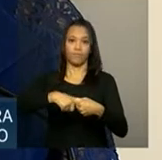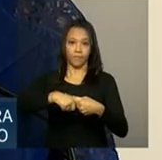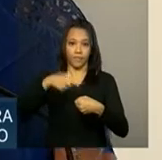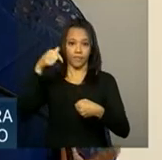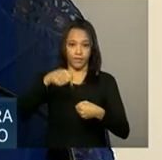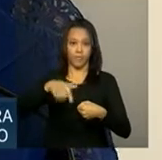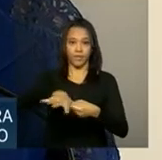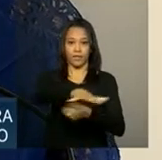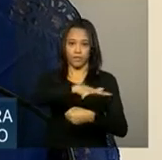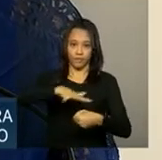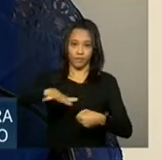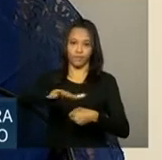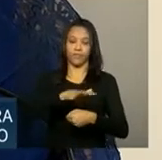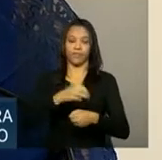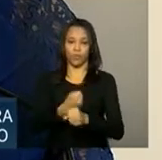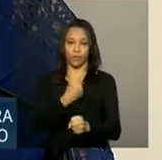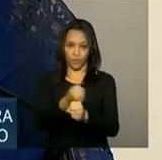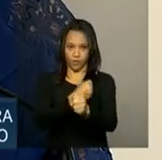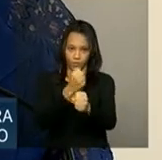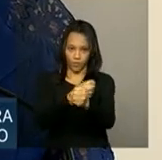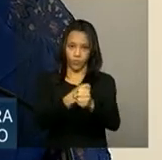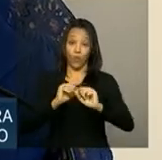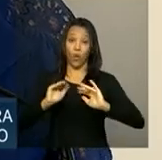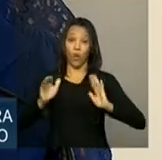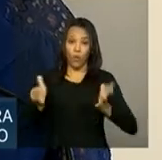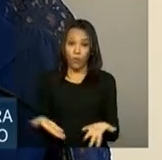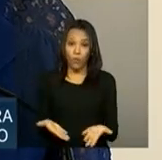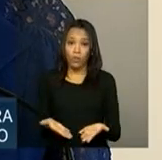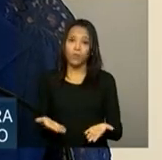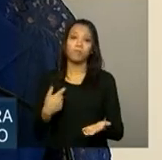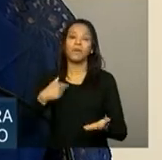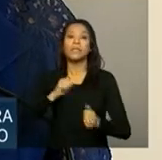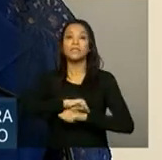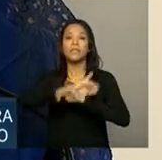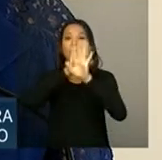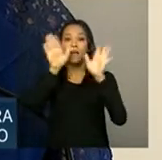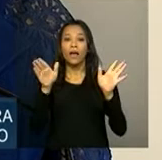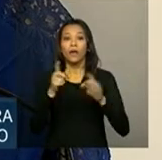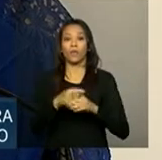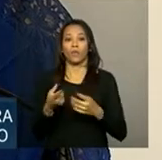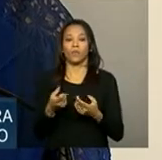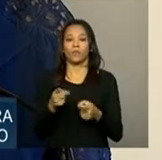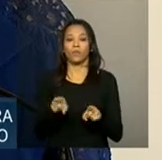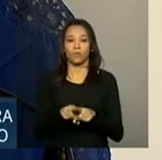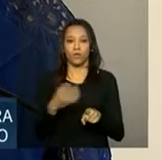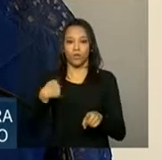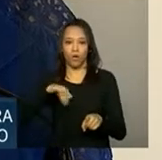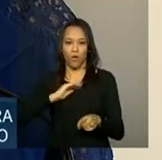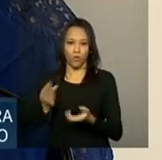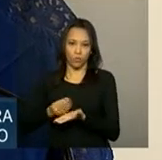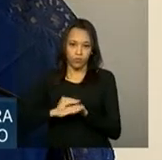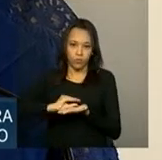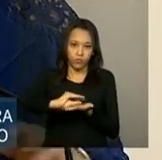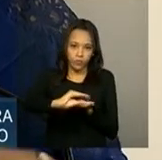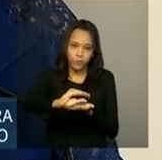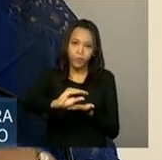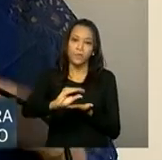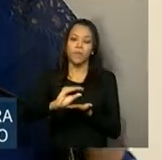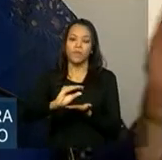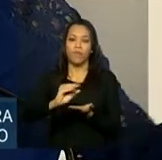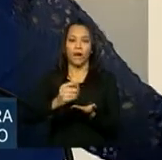nessas áreas hoje para gente dar uma ideia a carteira de investimentos em mobilidade